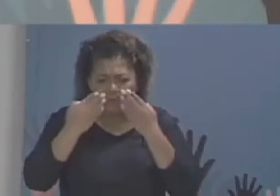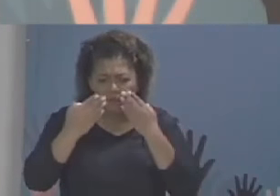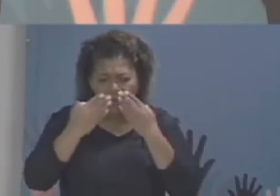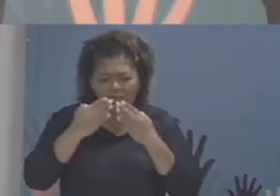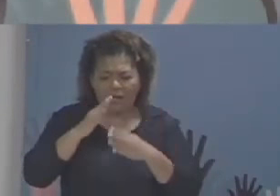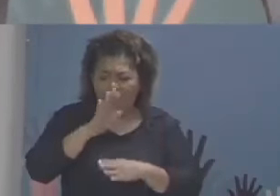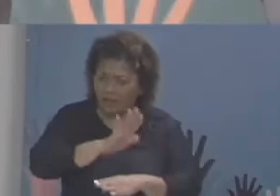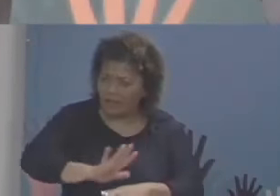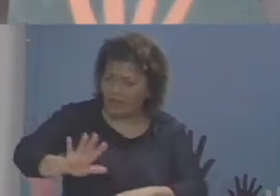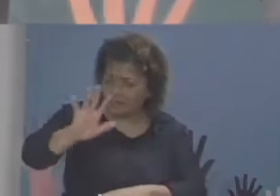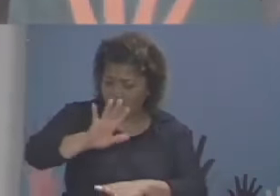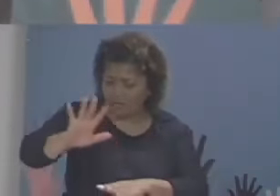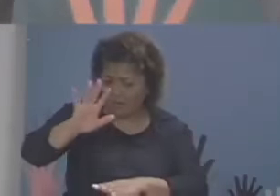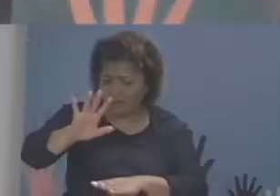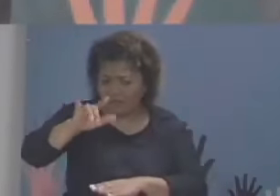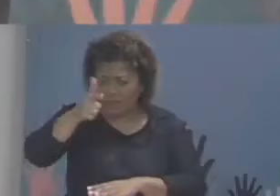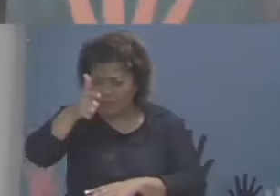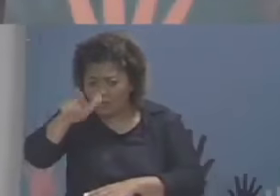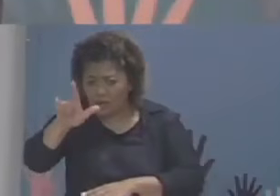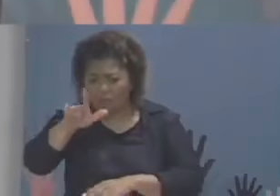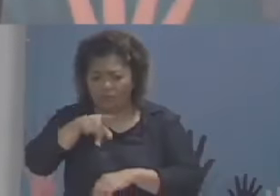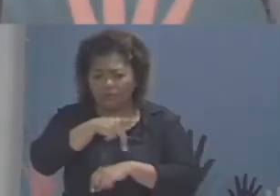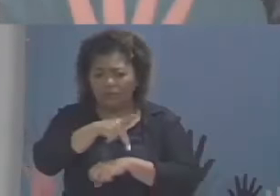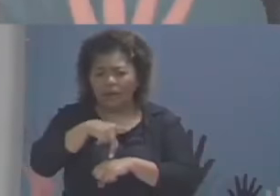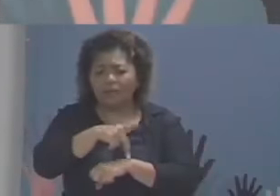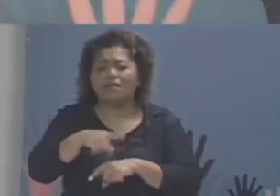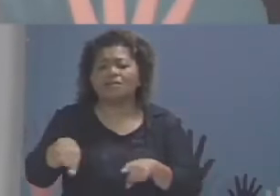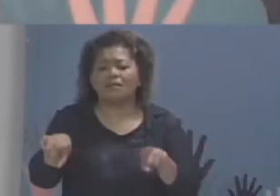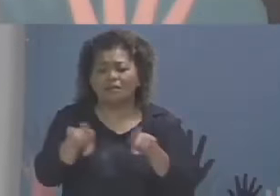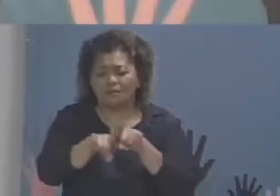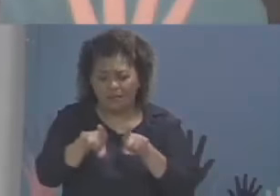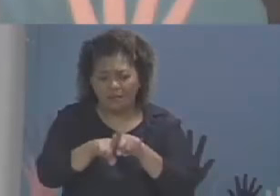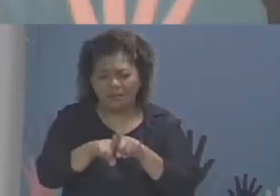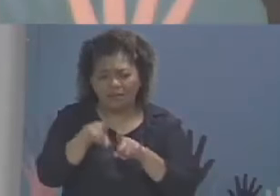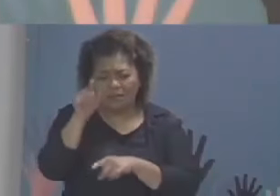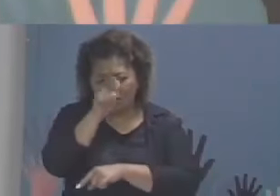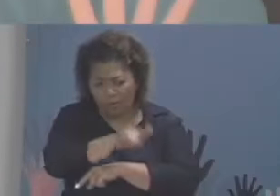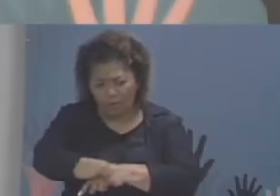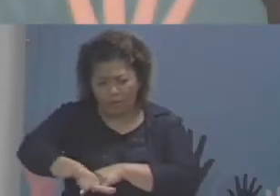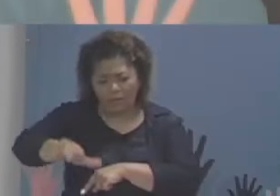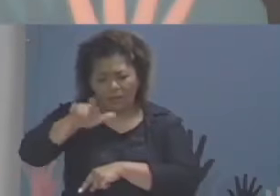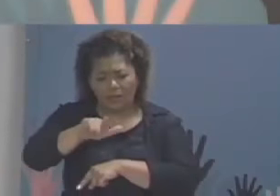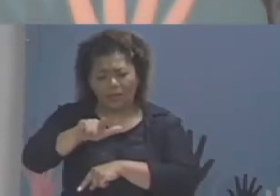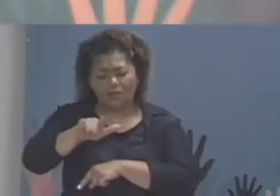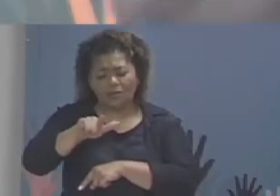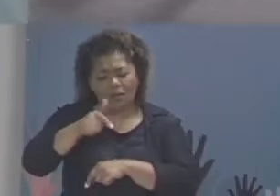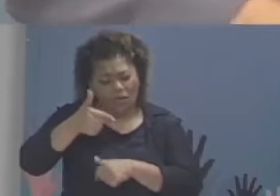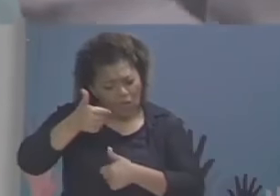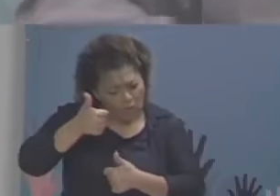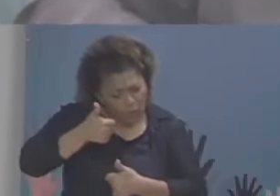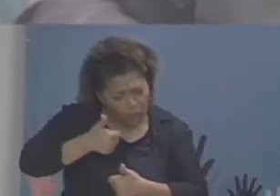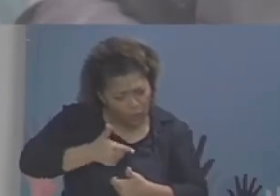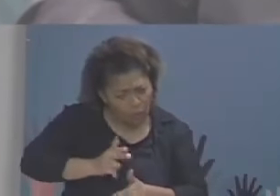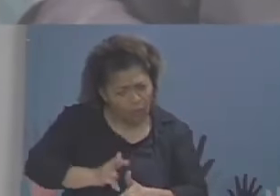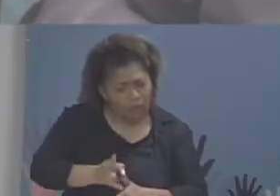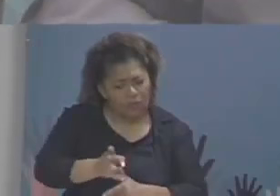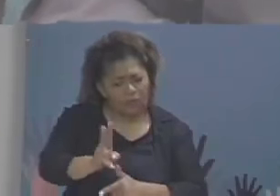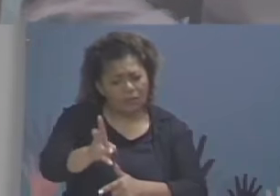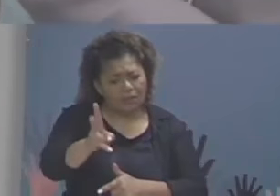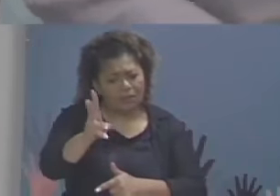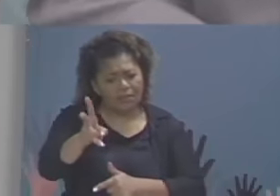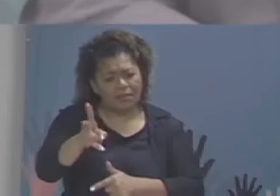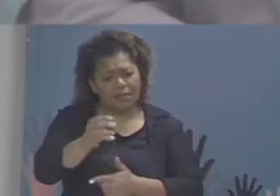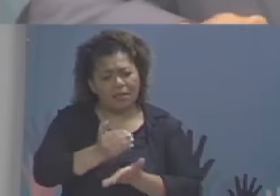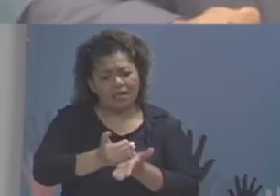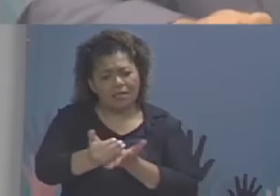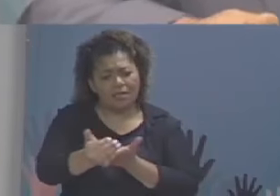está, inclusive, nas nossas pautas, nas nossas propostas. Nós estamos mantendo aquilo que nós iniciamos em 2014. Nós iniciamos